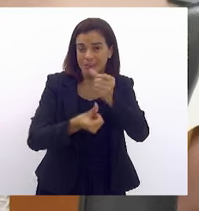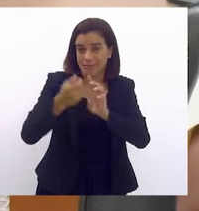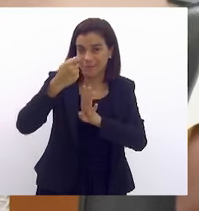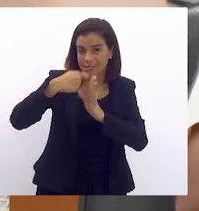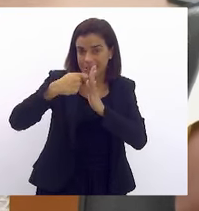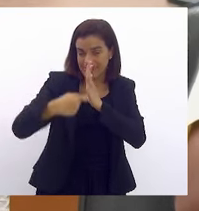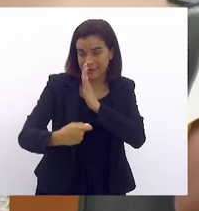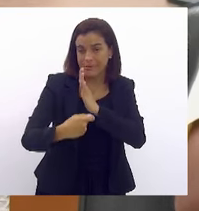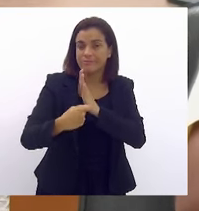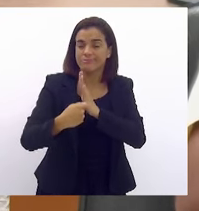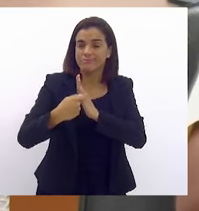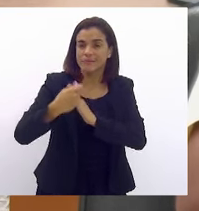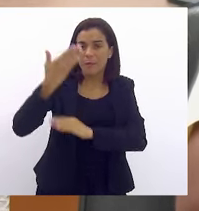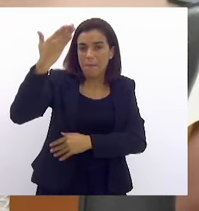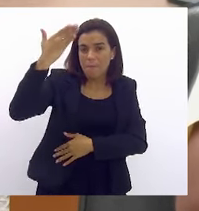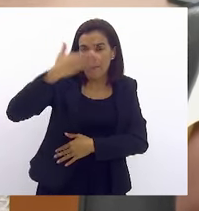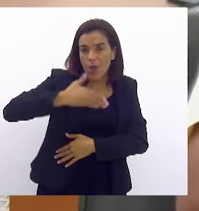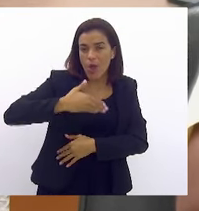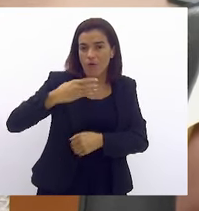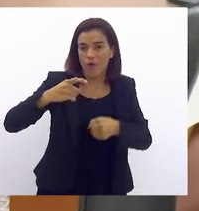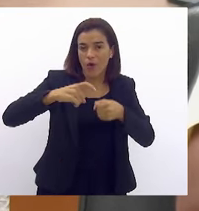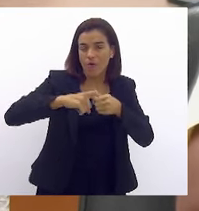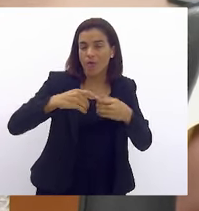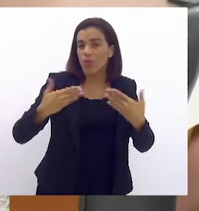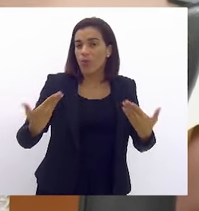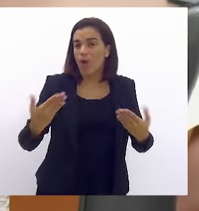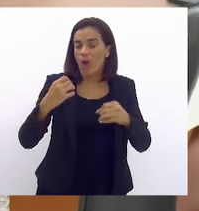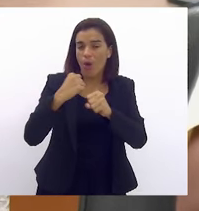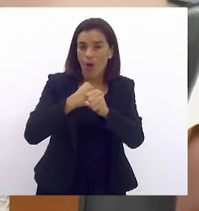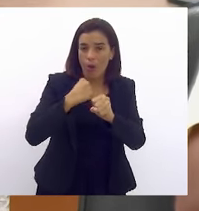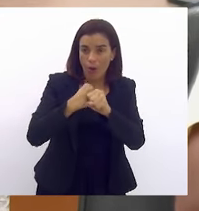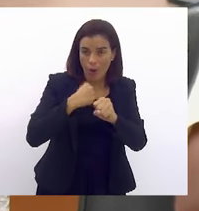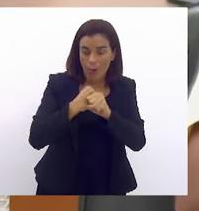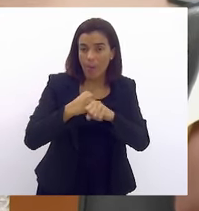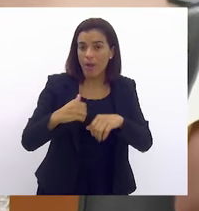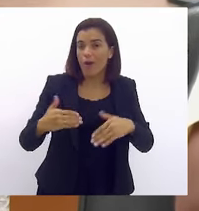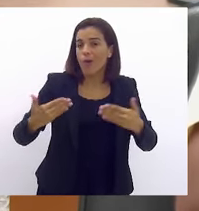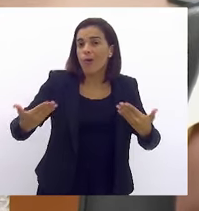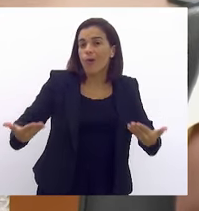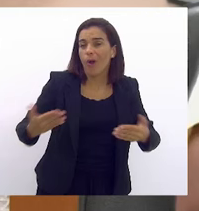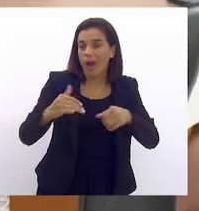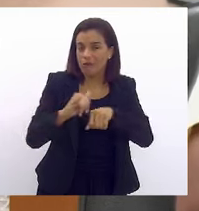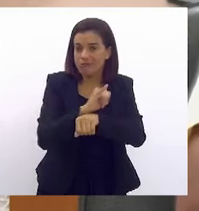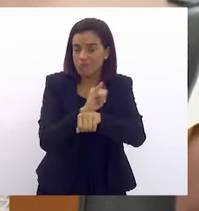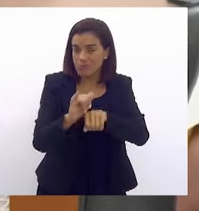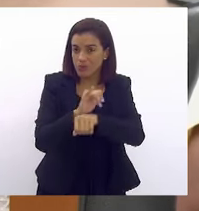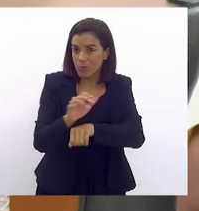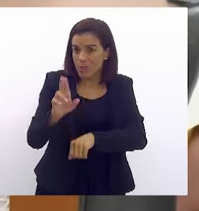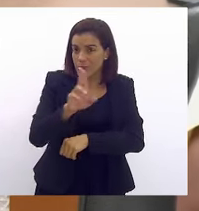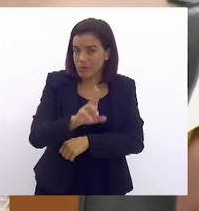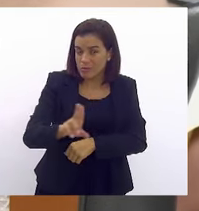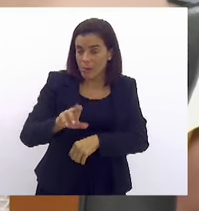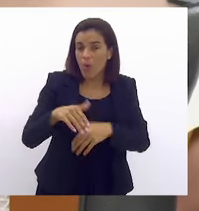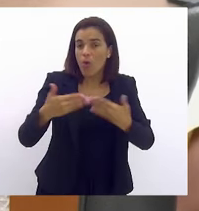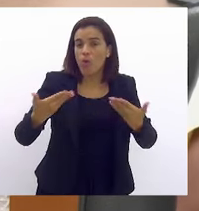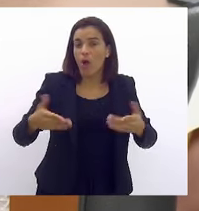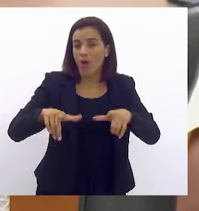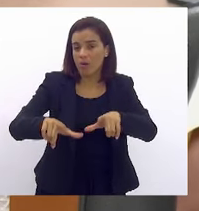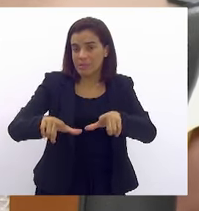de prestação de contas do convênio, de que obras foram realizadas, qual o instrumento que foi aplicado, que licença